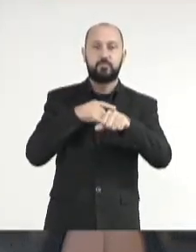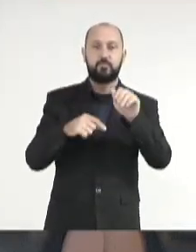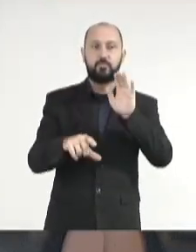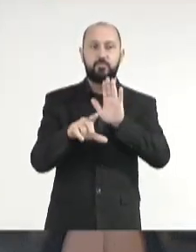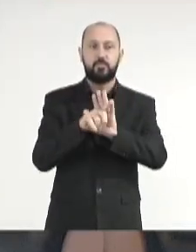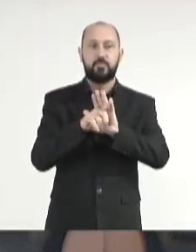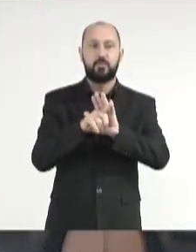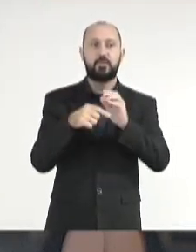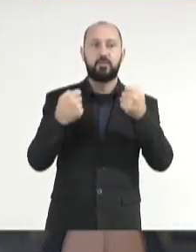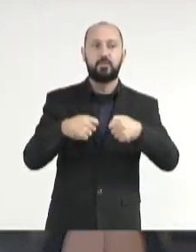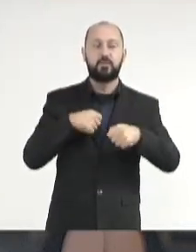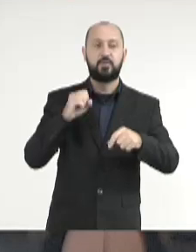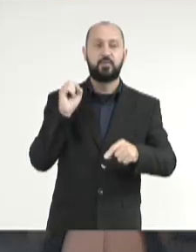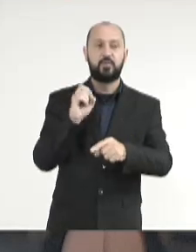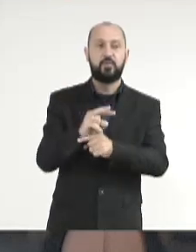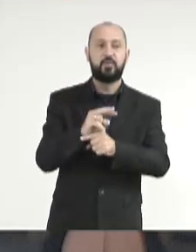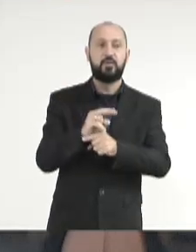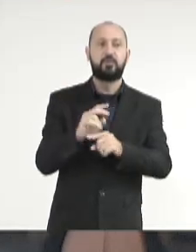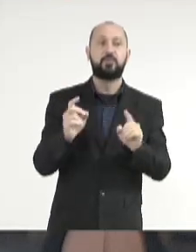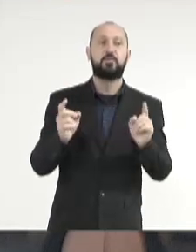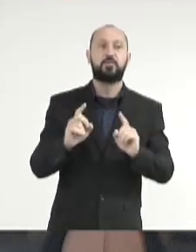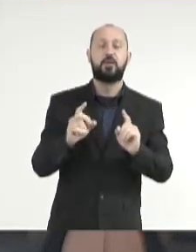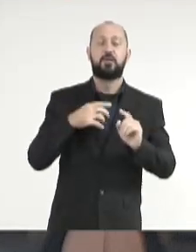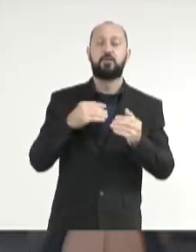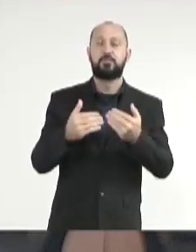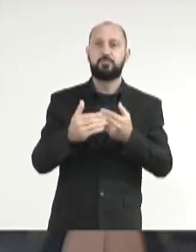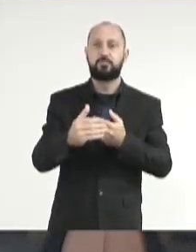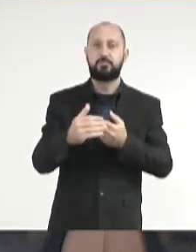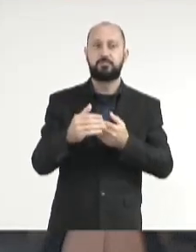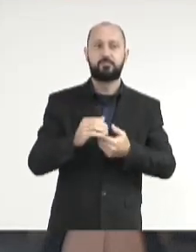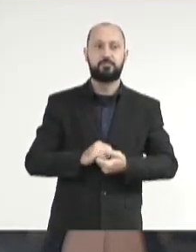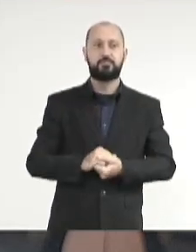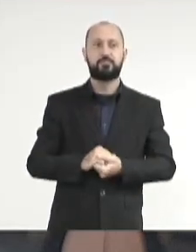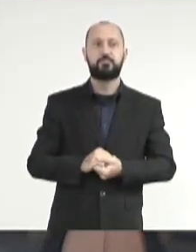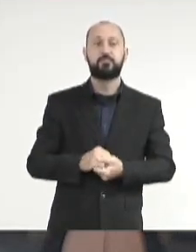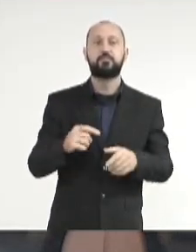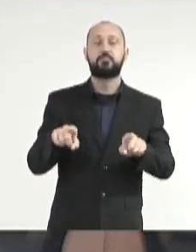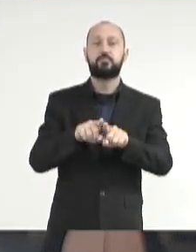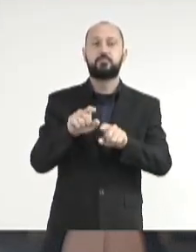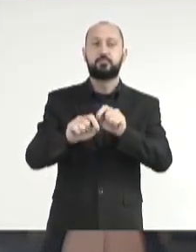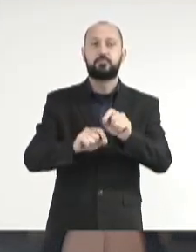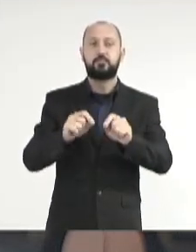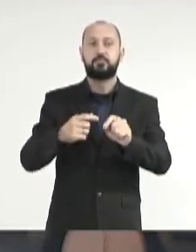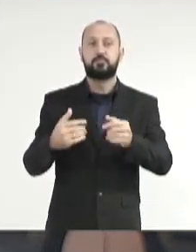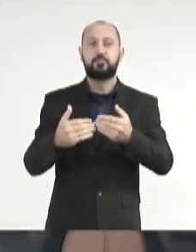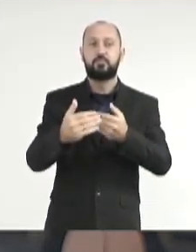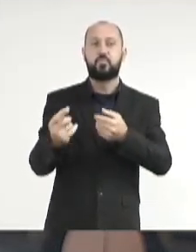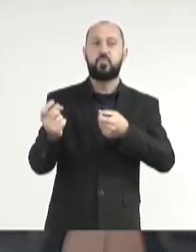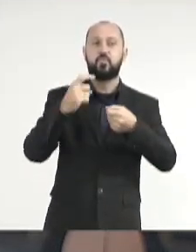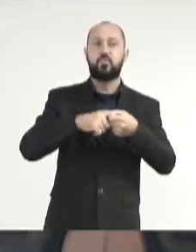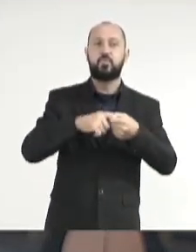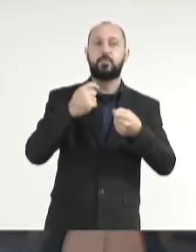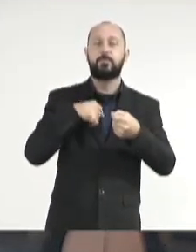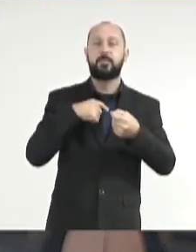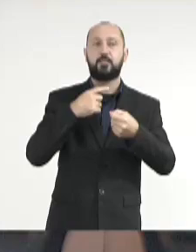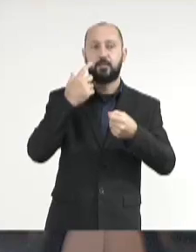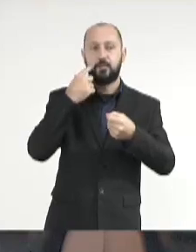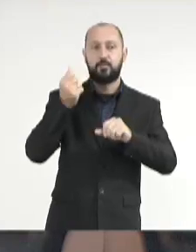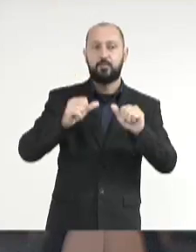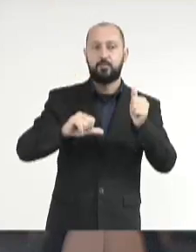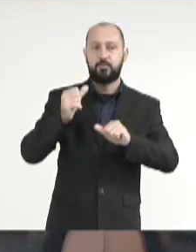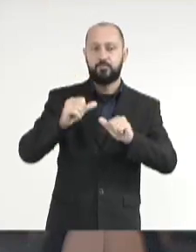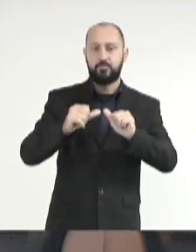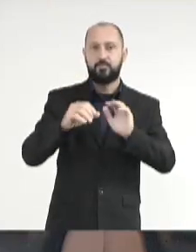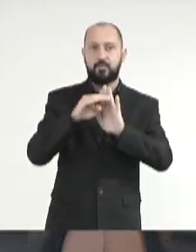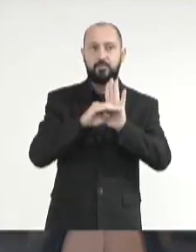modernização desses cargos e carreiras, temos o projeto de lei 153, também da mesa diretora, que volta hoje para os itens que